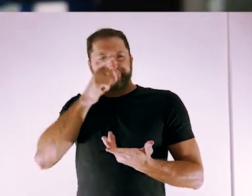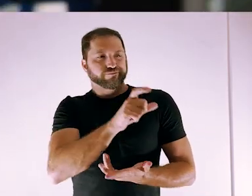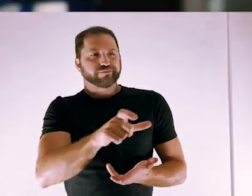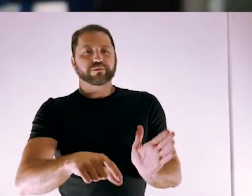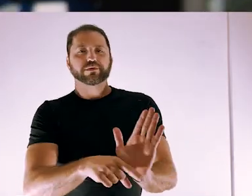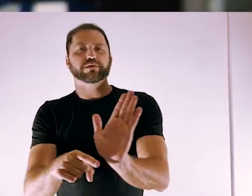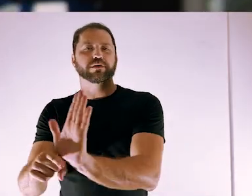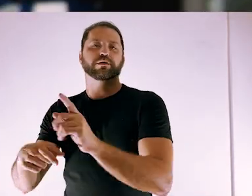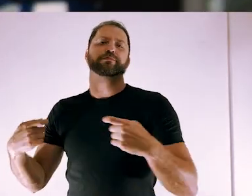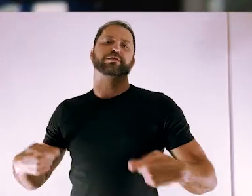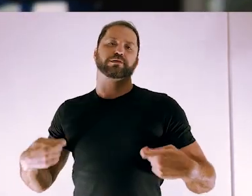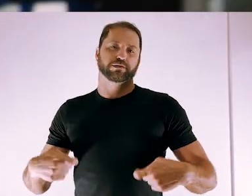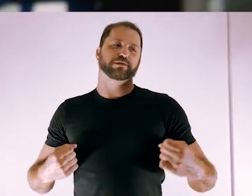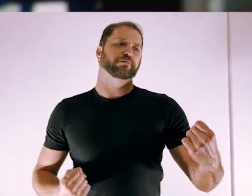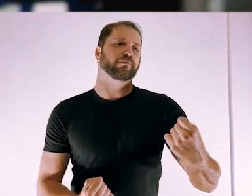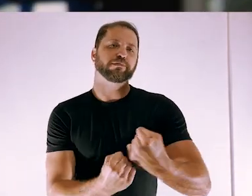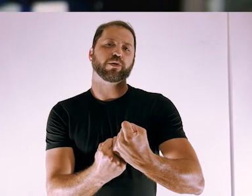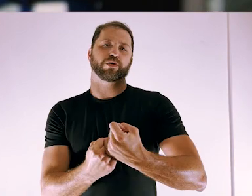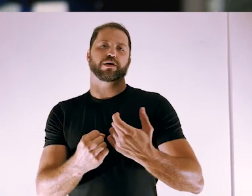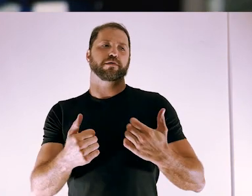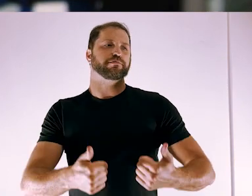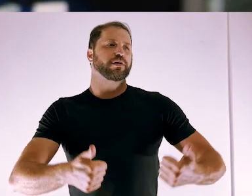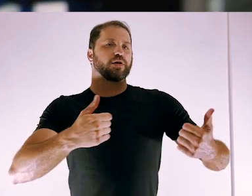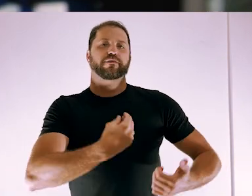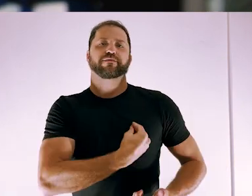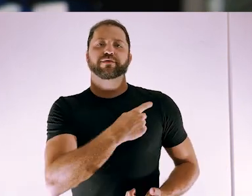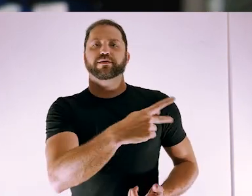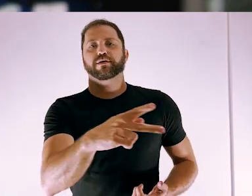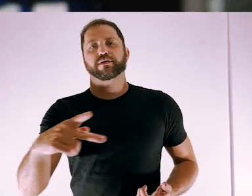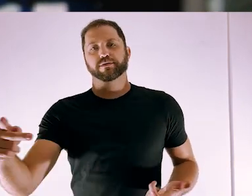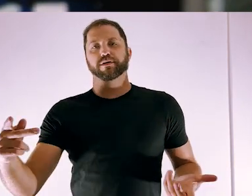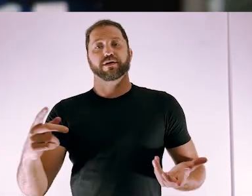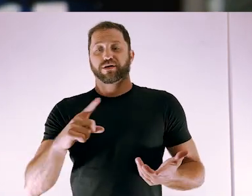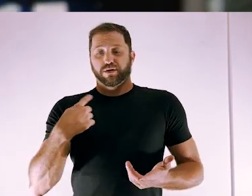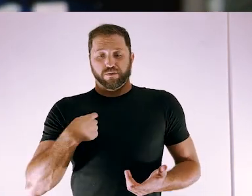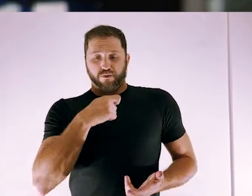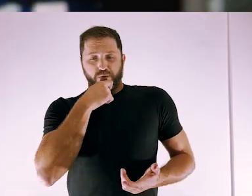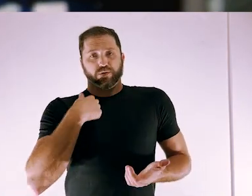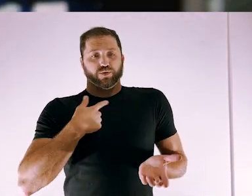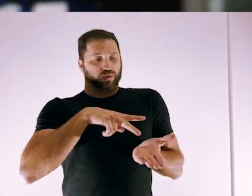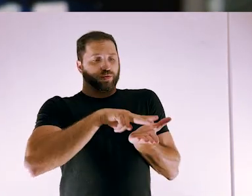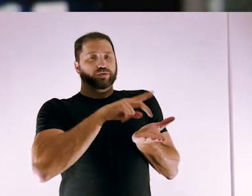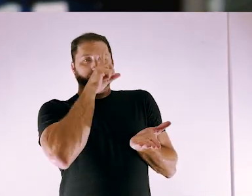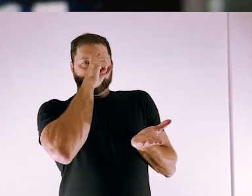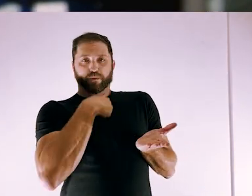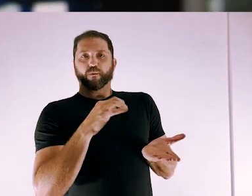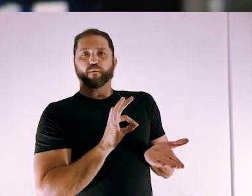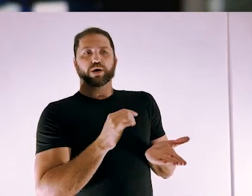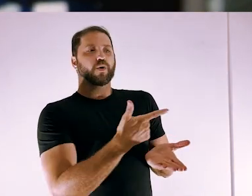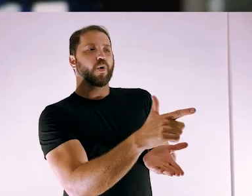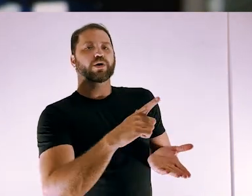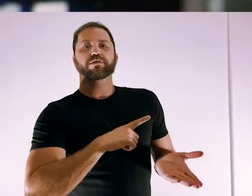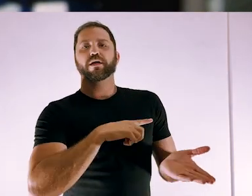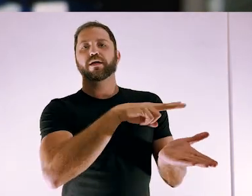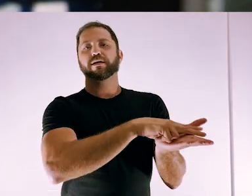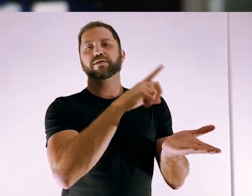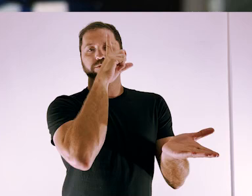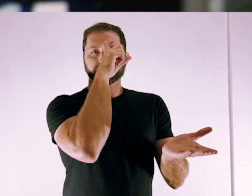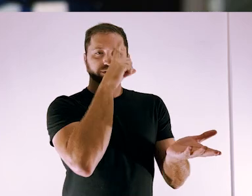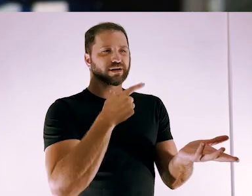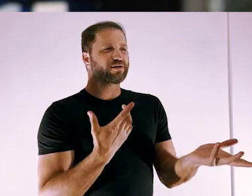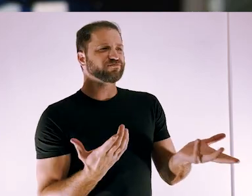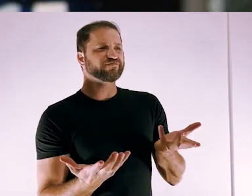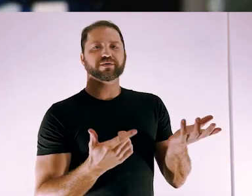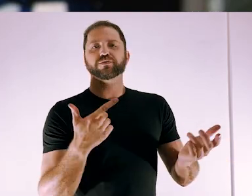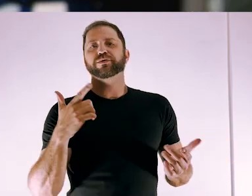consciente a respeito dos outros, né? A gente que não tem, a maioria de nós não está acamado em hospital, não está nessas situações, às vezes até conhece